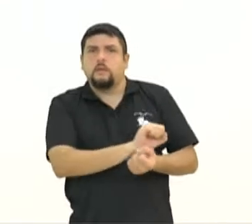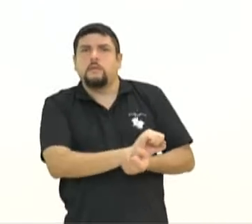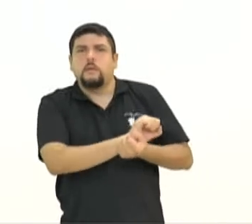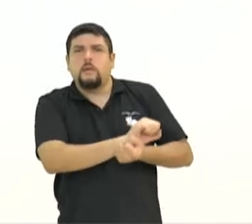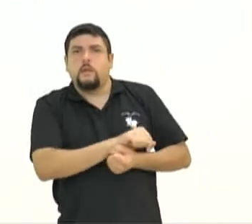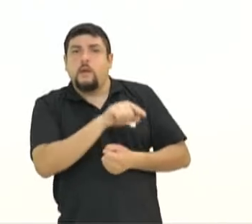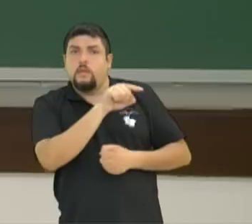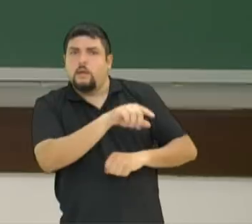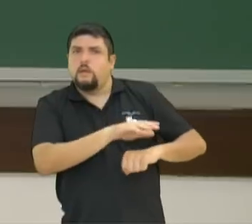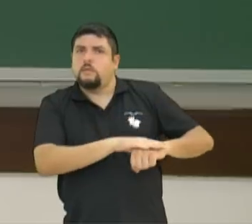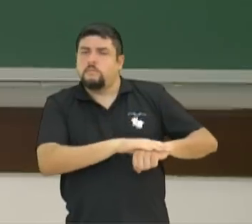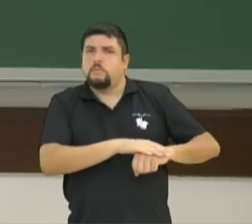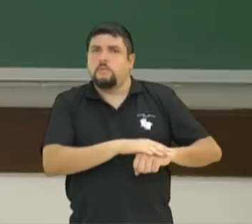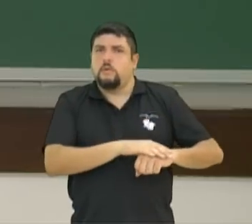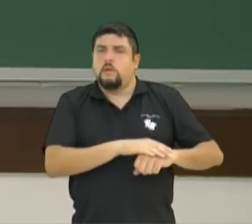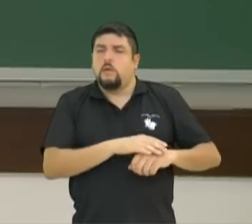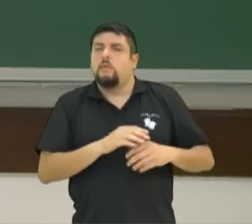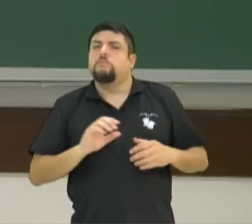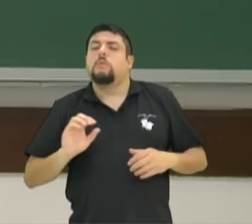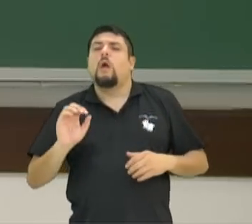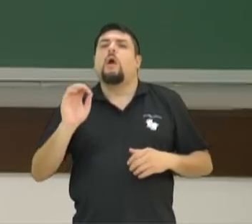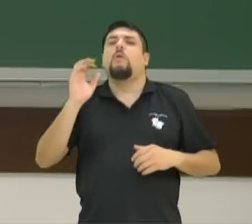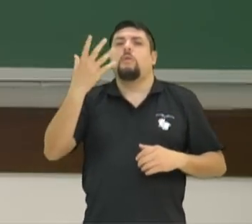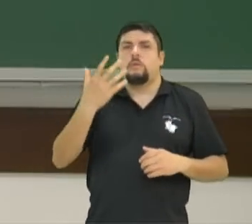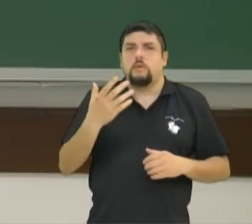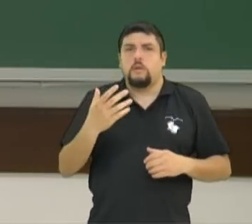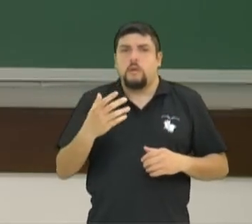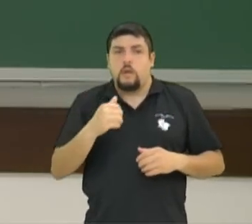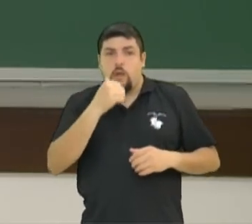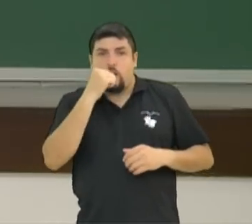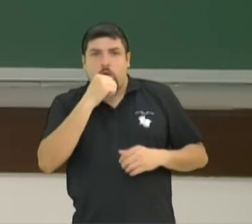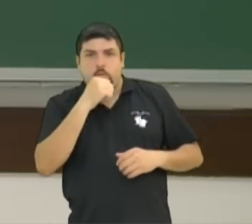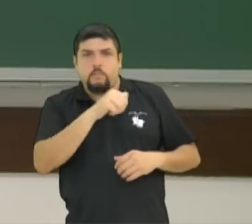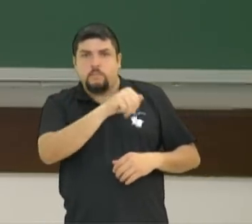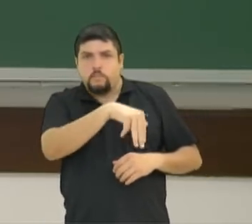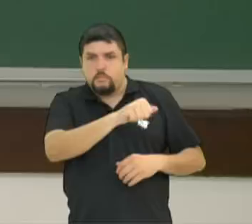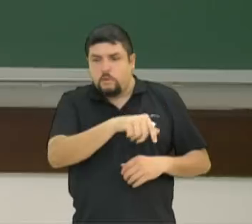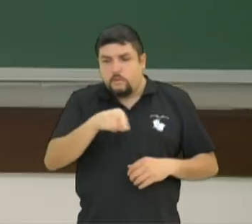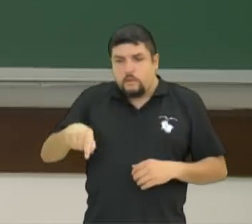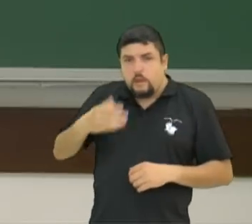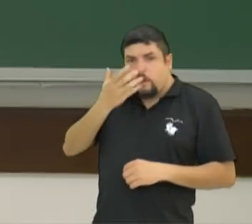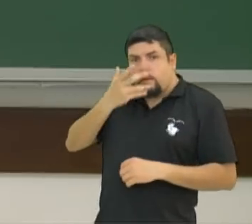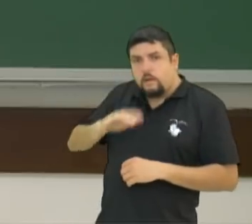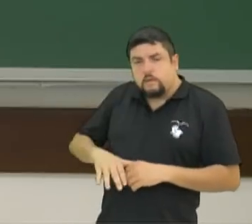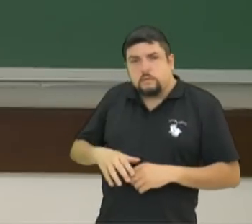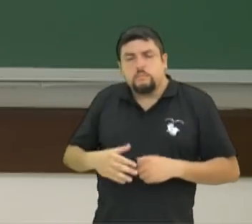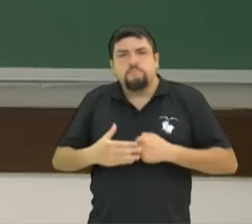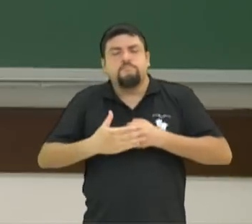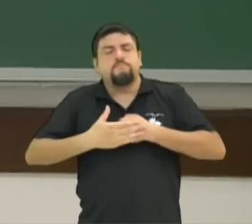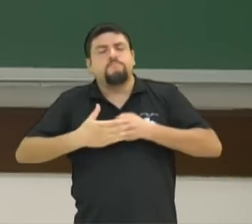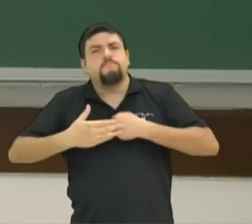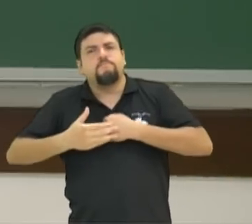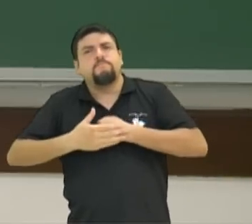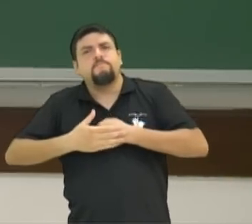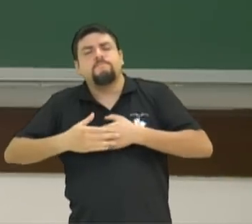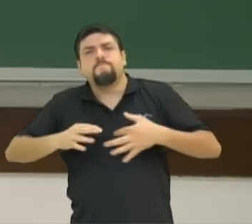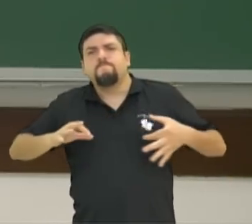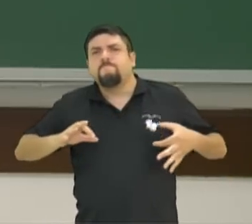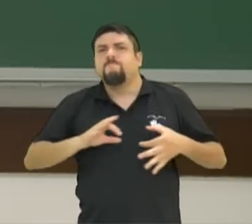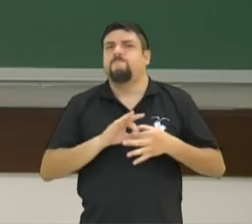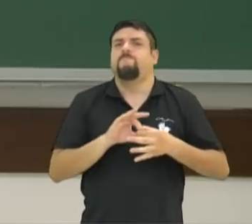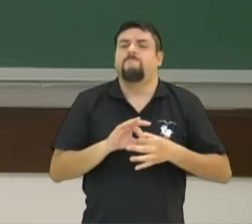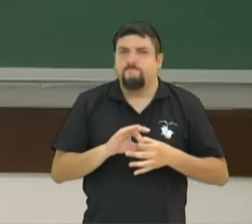isso provocava um vínculo afetivo entre a ama de leite e a criança branca, né? A mulher